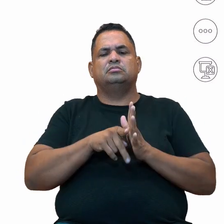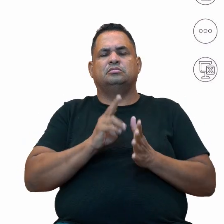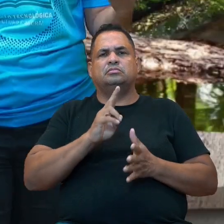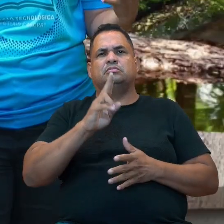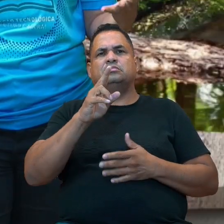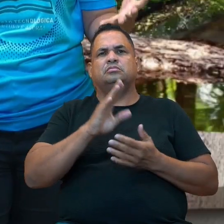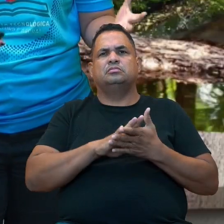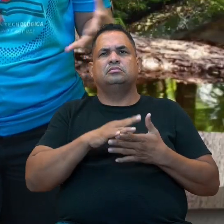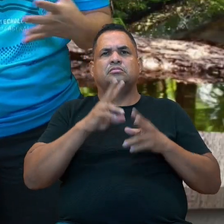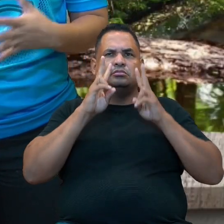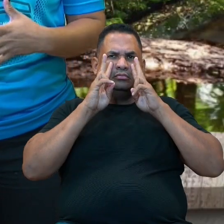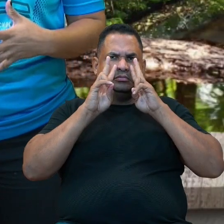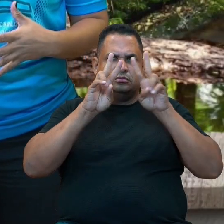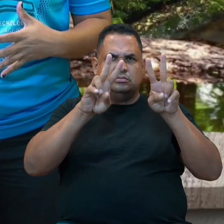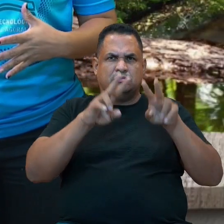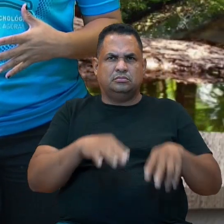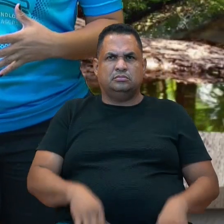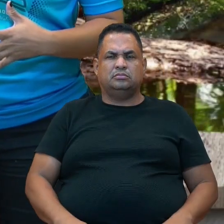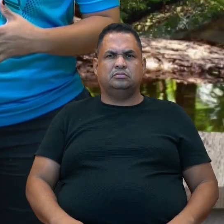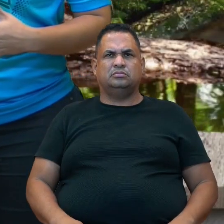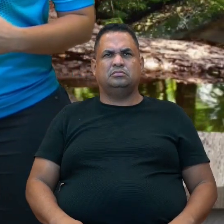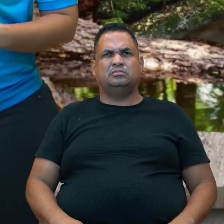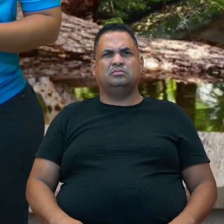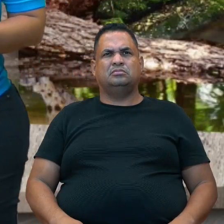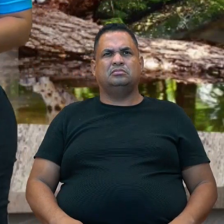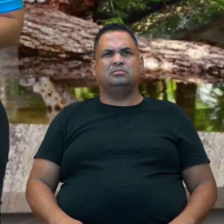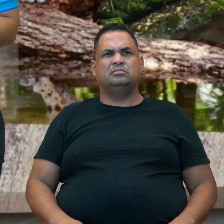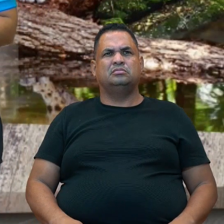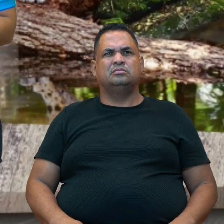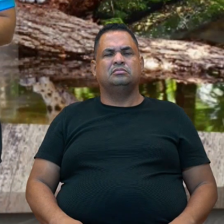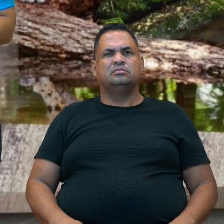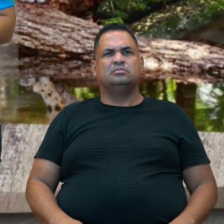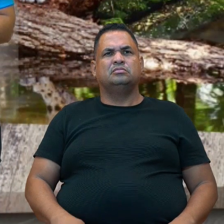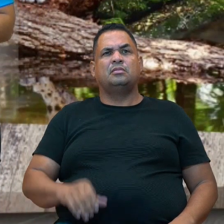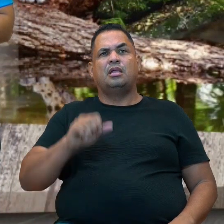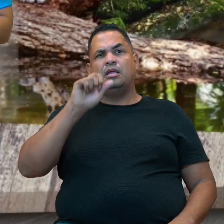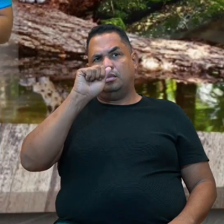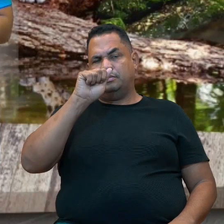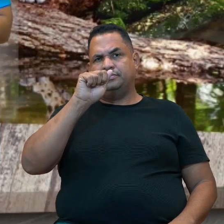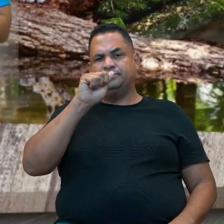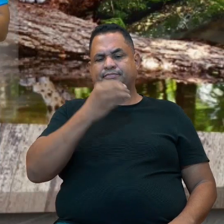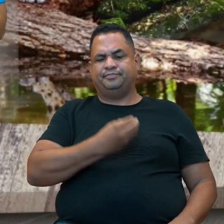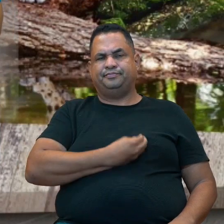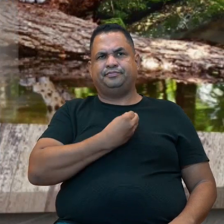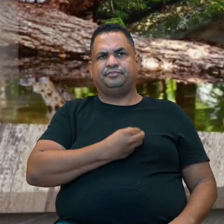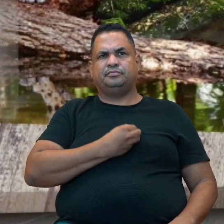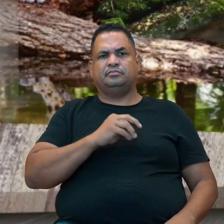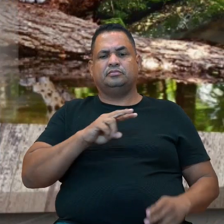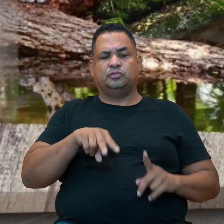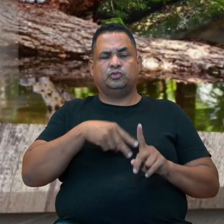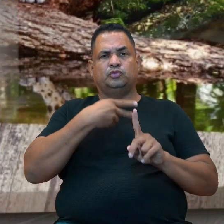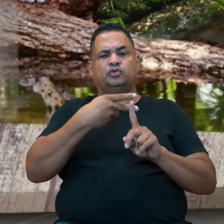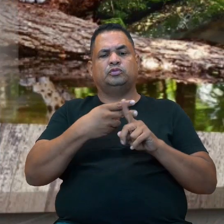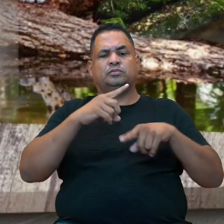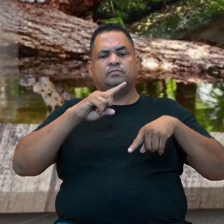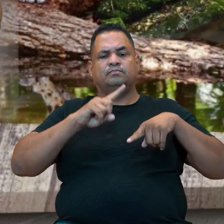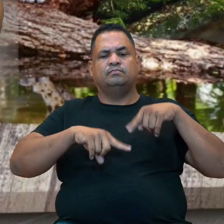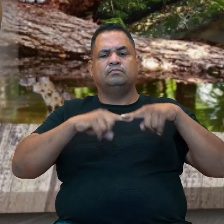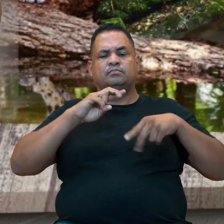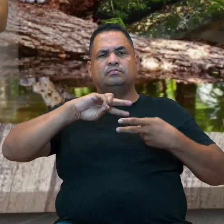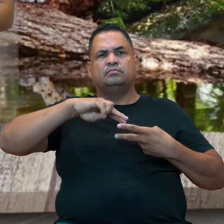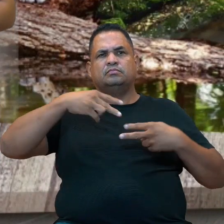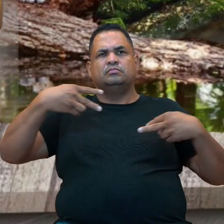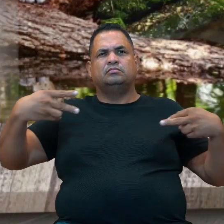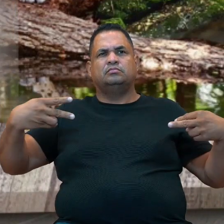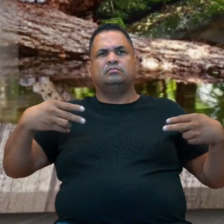ter essa visualização. Um organismo, tá? O organismo A aqui, duplicando o seu material genético em B aqui, cadê